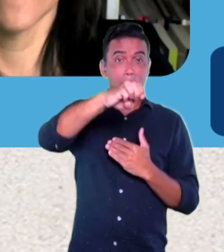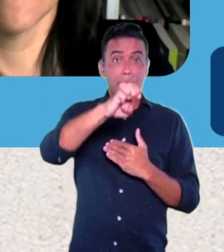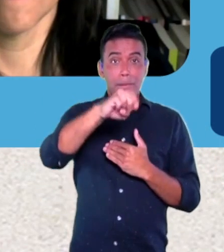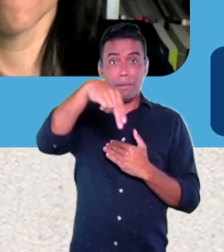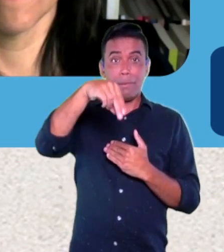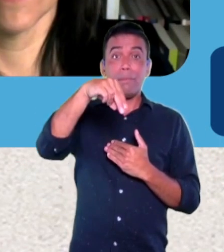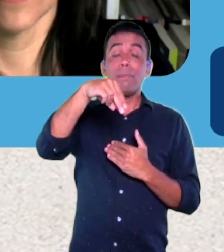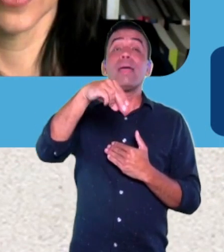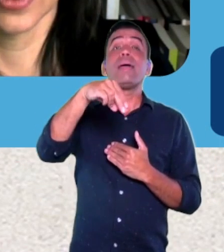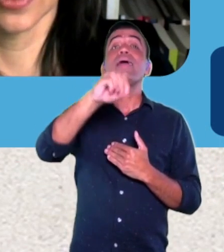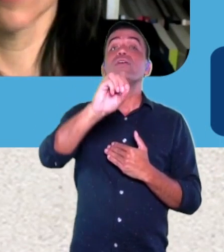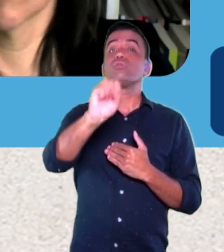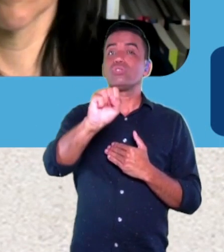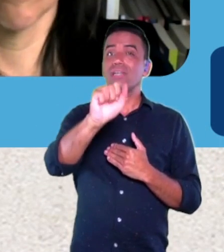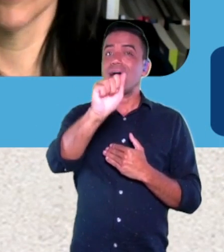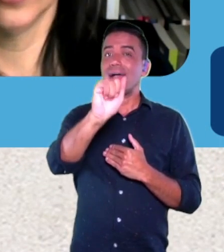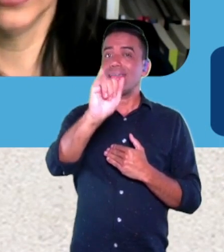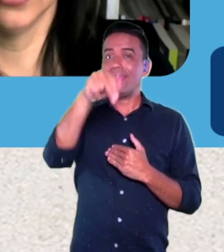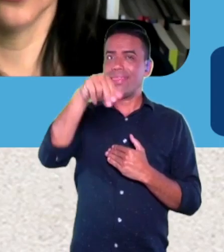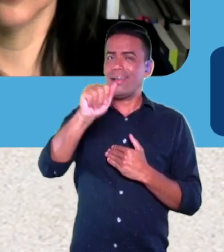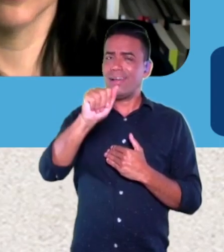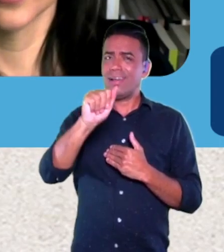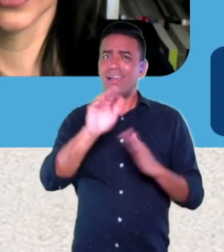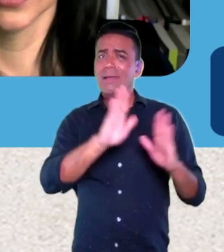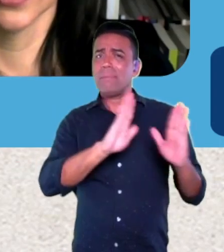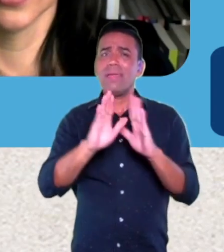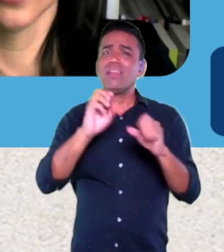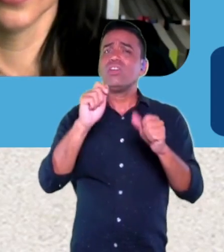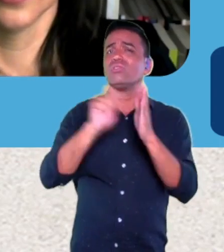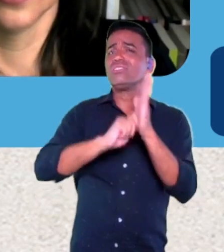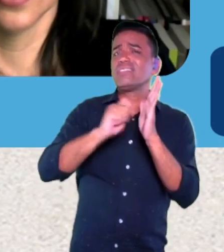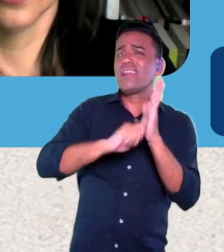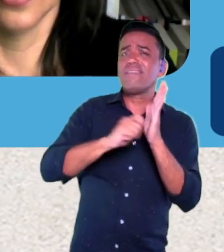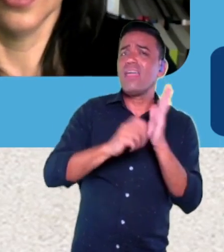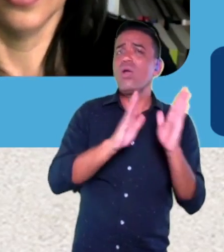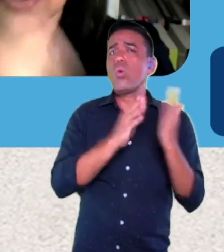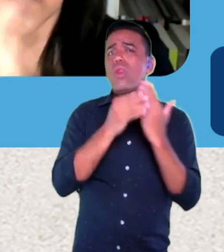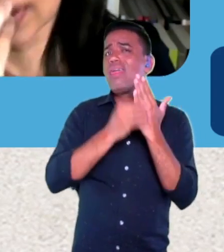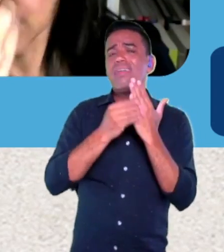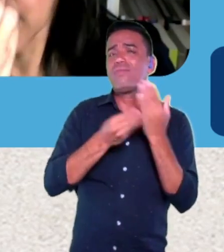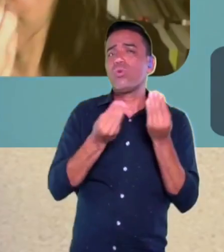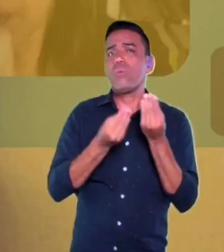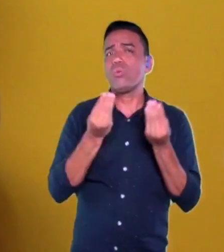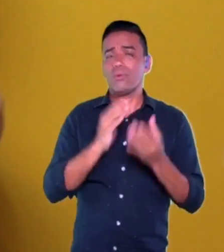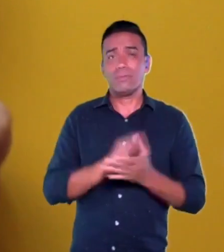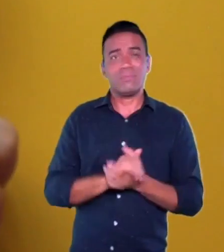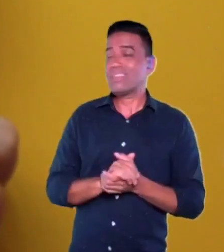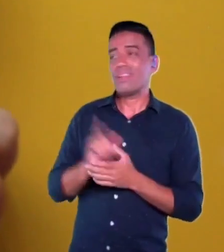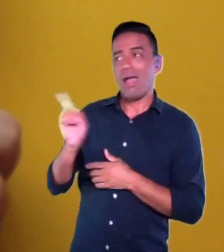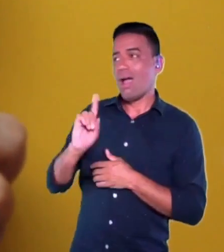escreveu ele na pandemia ou como é que foi a reunião dessas não, esse não é um filhote da pandemia,